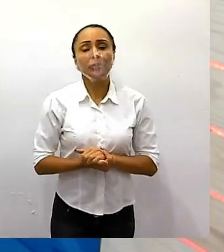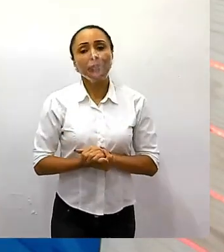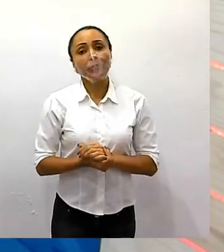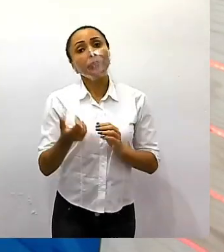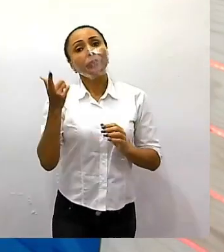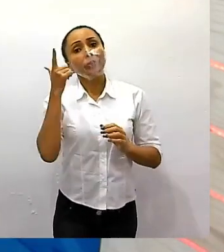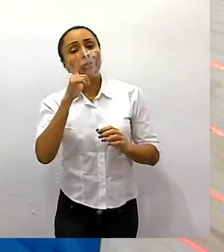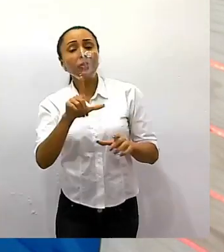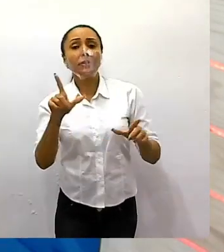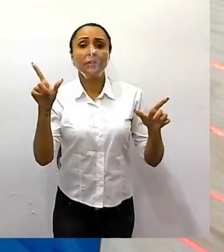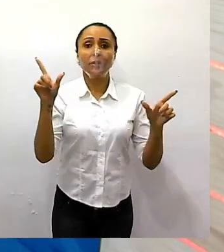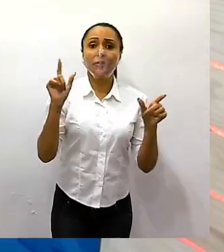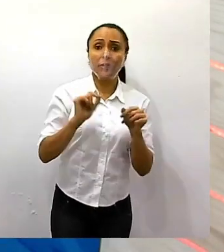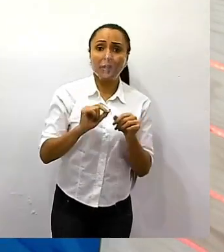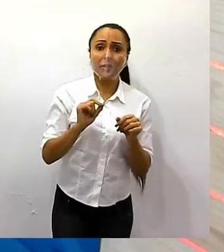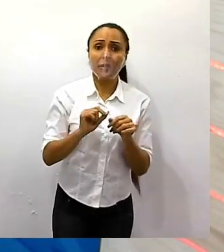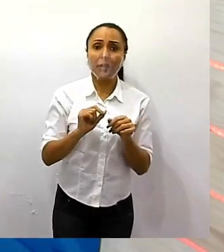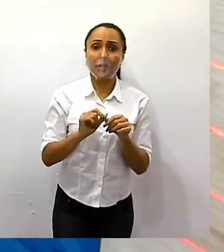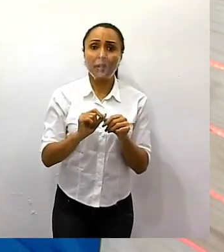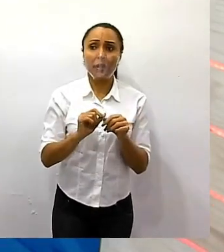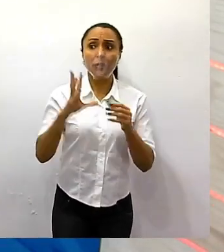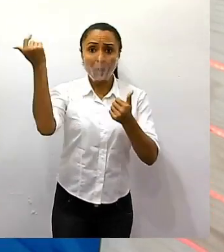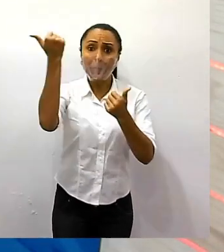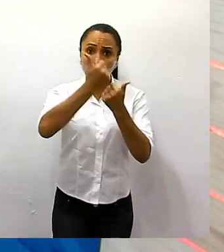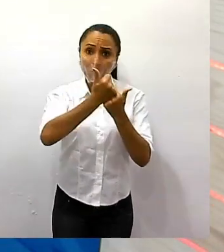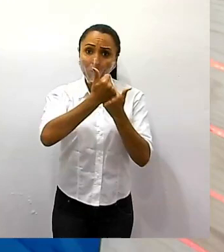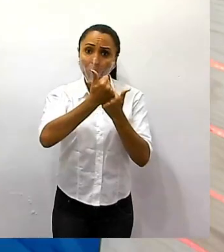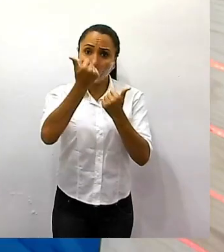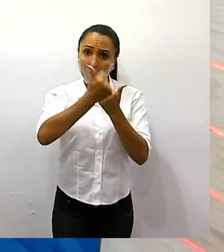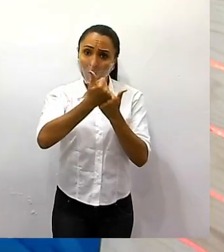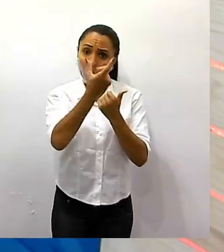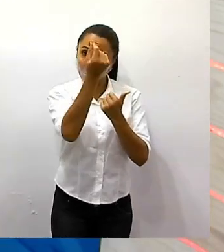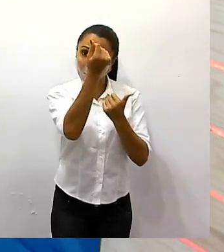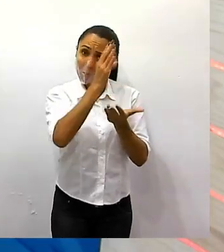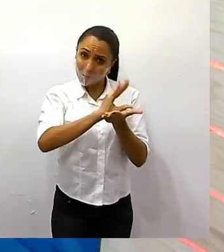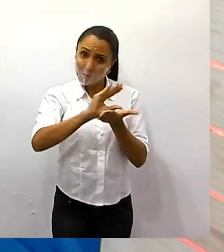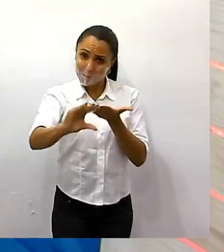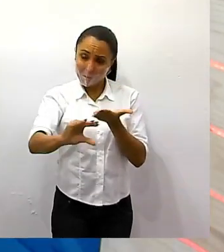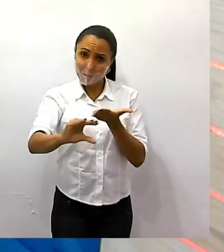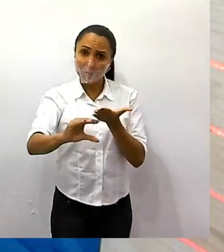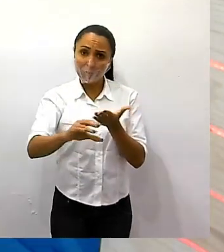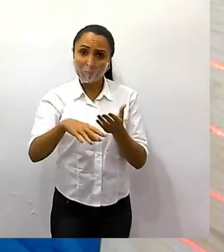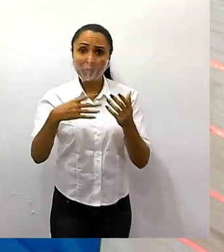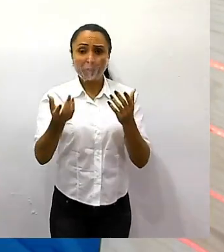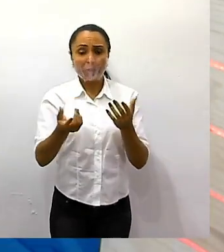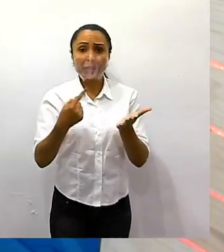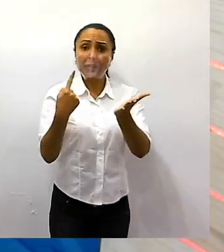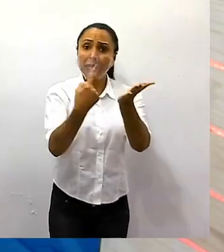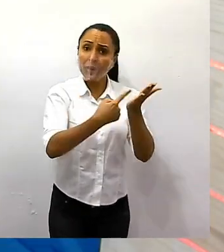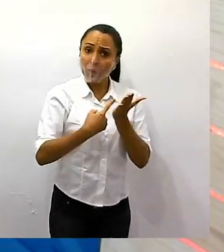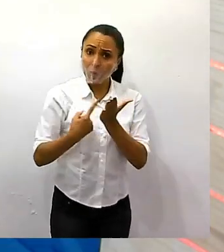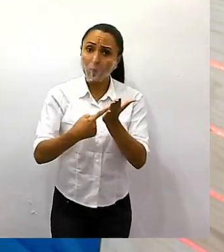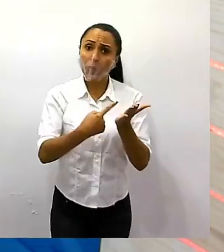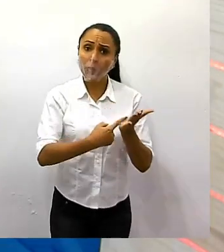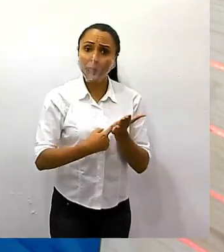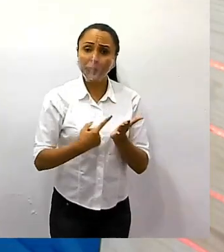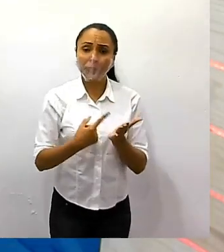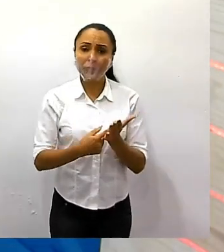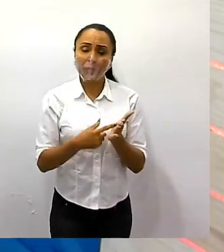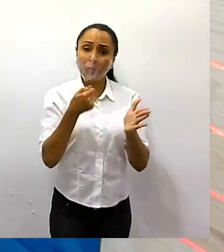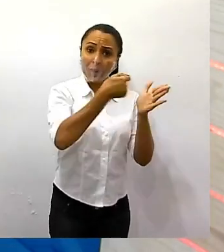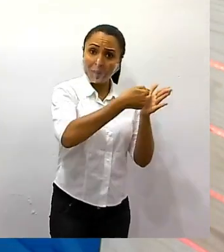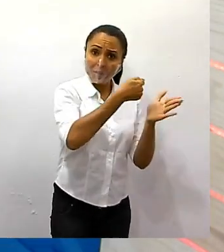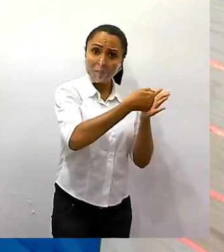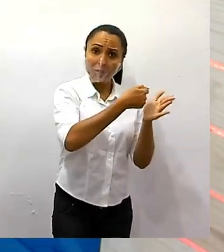conseguir dar esse apoio financeiro e custear as produções que estivessem de acordo com as exigências